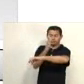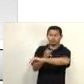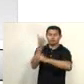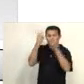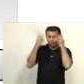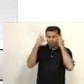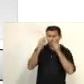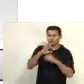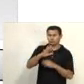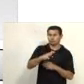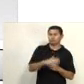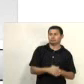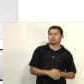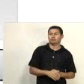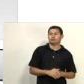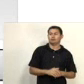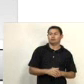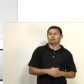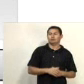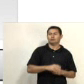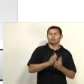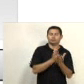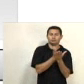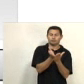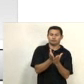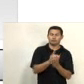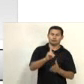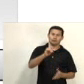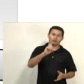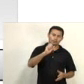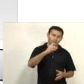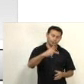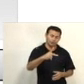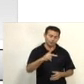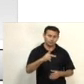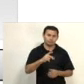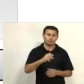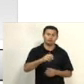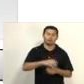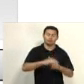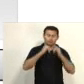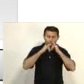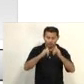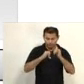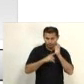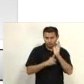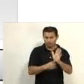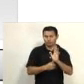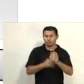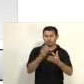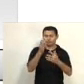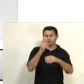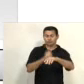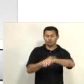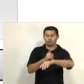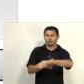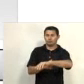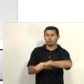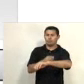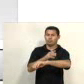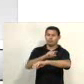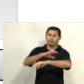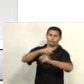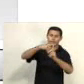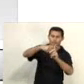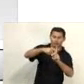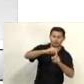normal com média Mi e desvio padrão sigma, dos dados estarem no intervalo entre mais